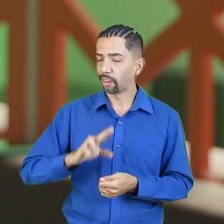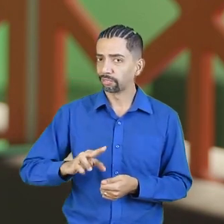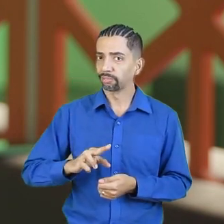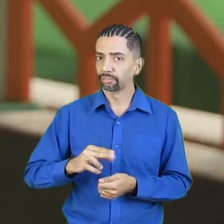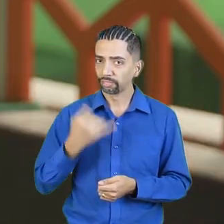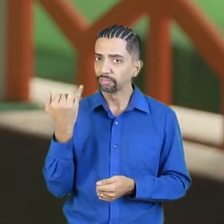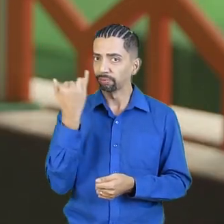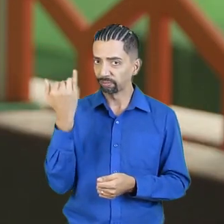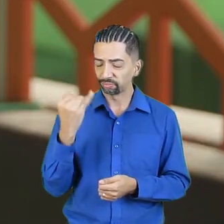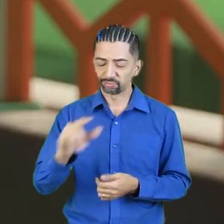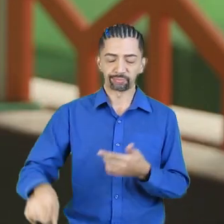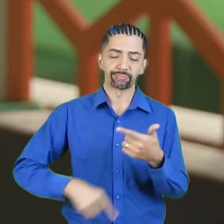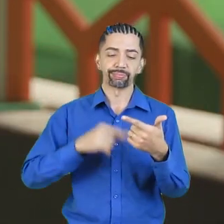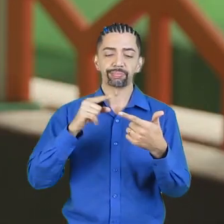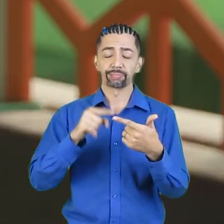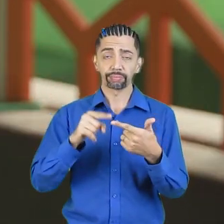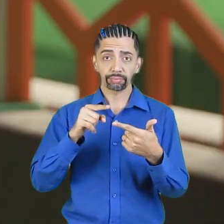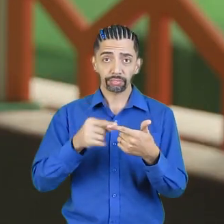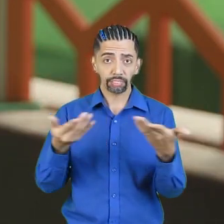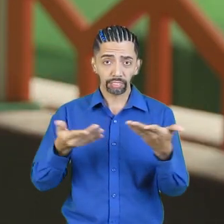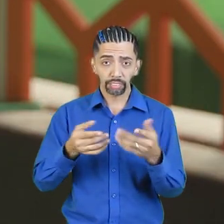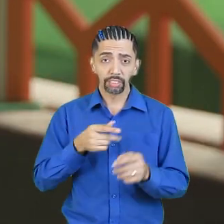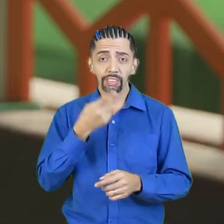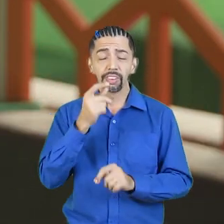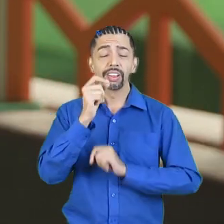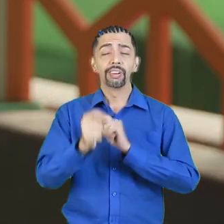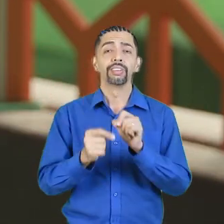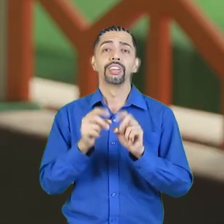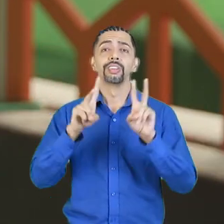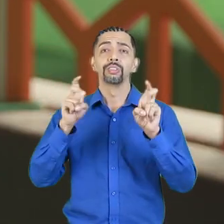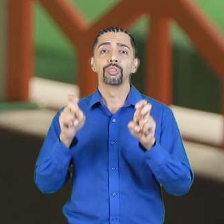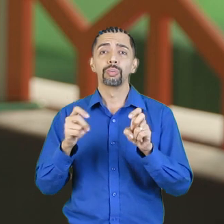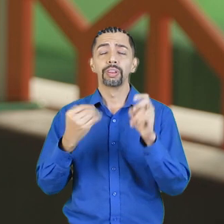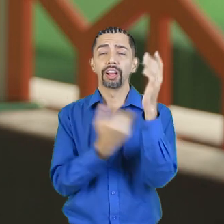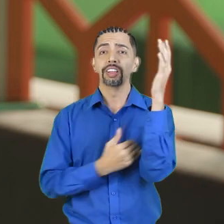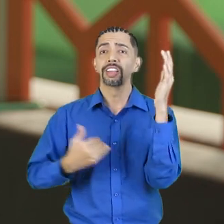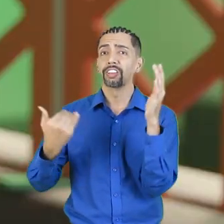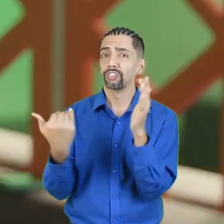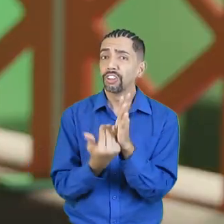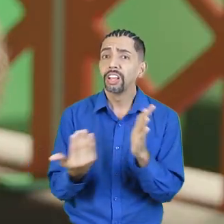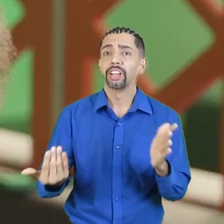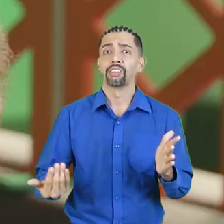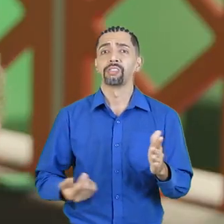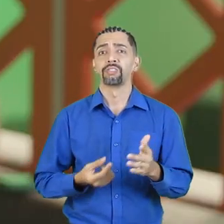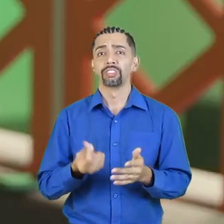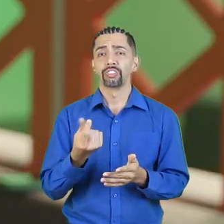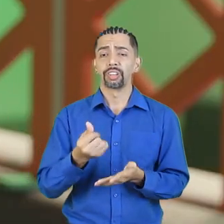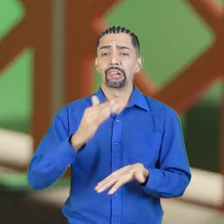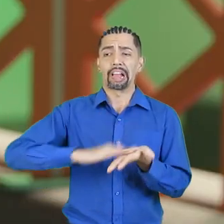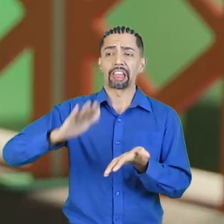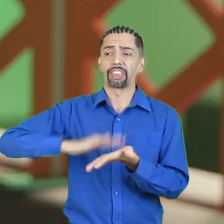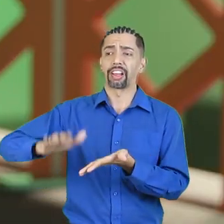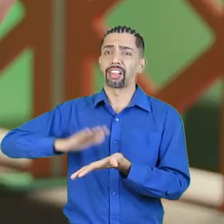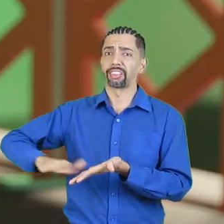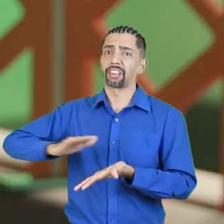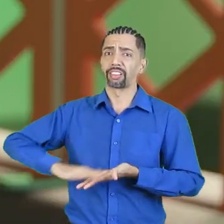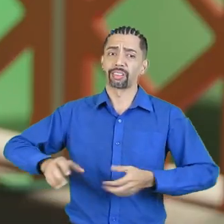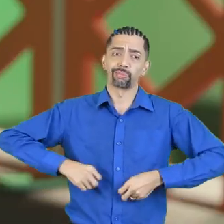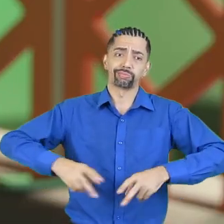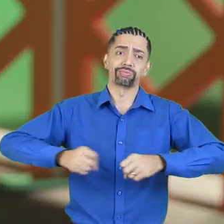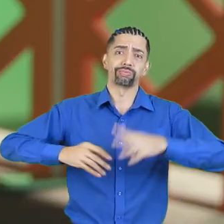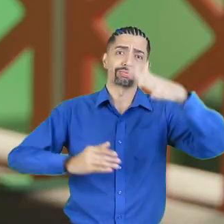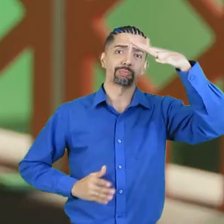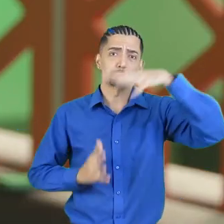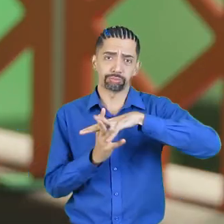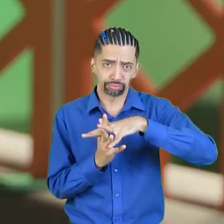nossa família. Na sétima orientação, vamos falar sobre excessos, desperdícios. Já é comprovado por meio de